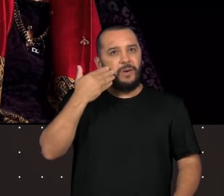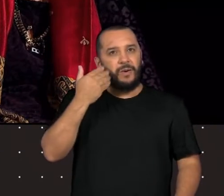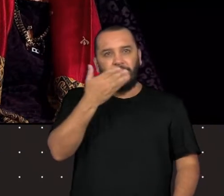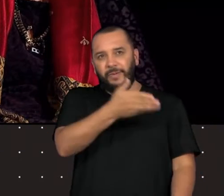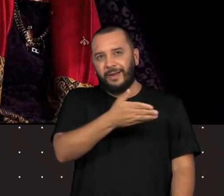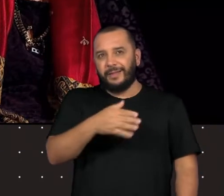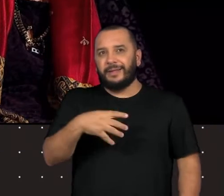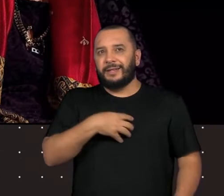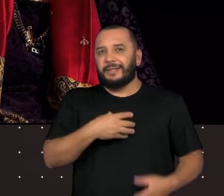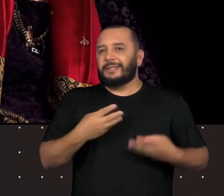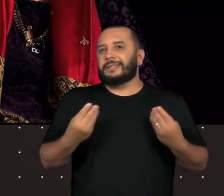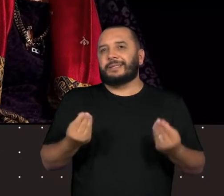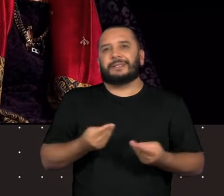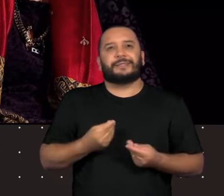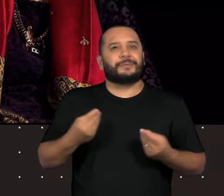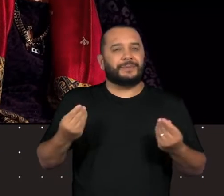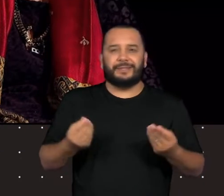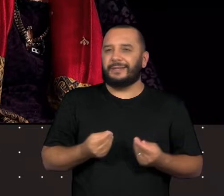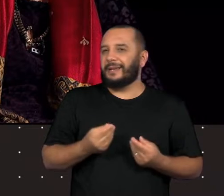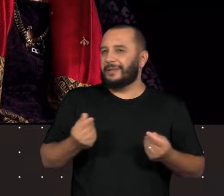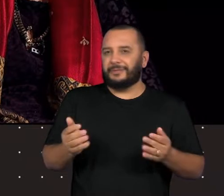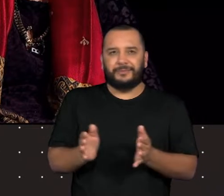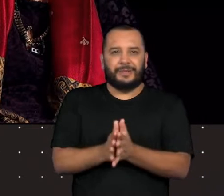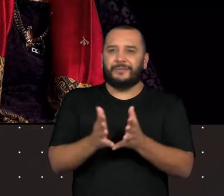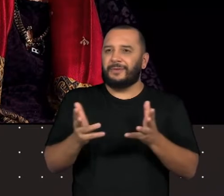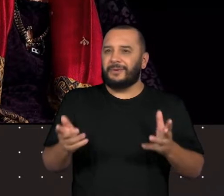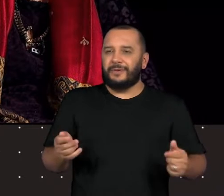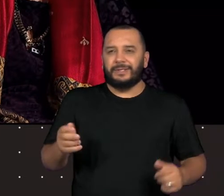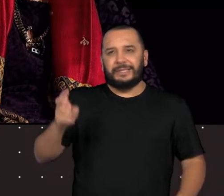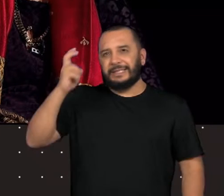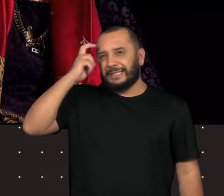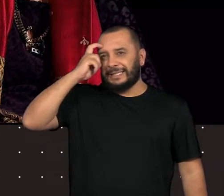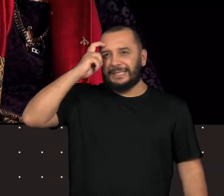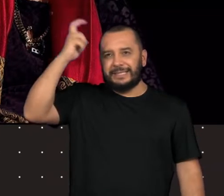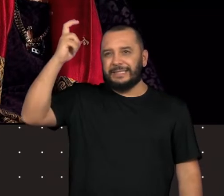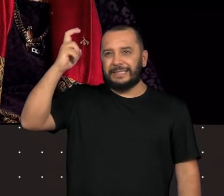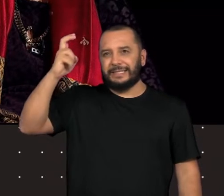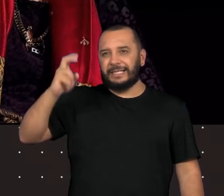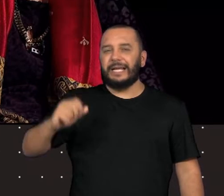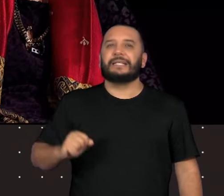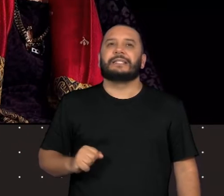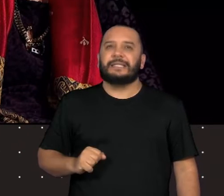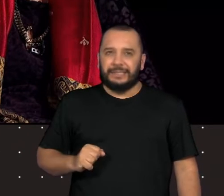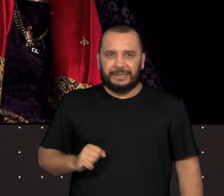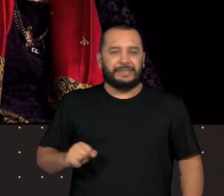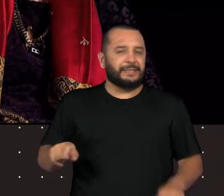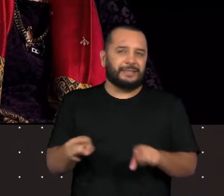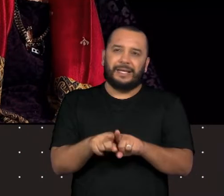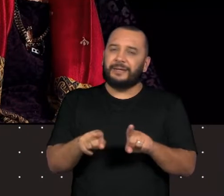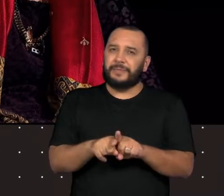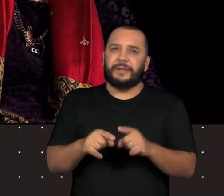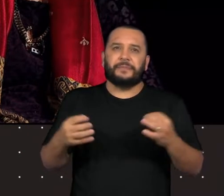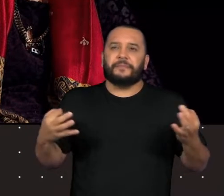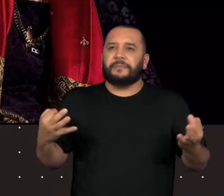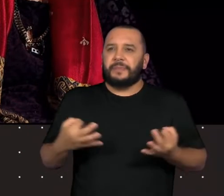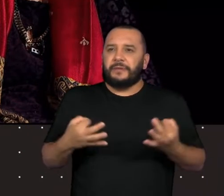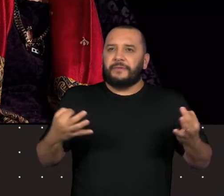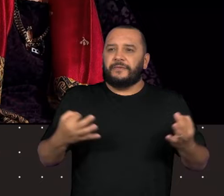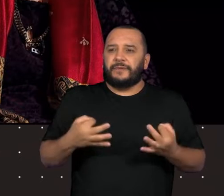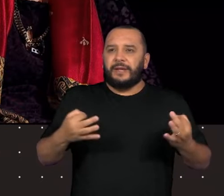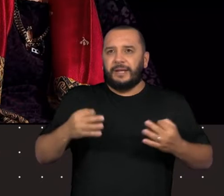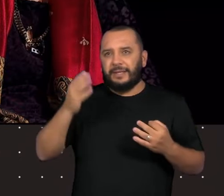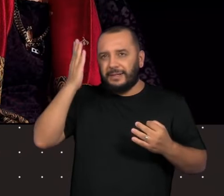de uma sensibilidade rara, de uma inteligência aguçadíssima, uma perfeita noção do alcance da